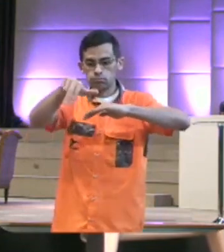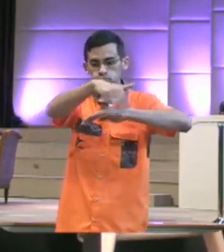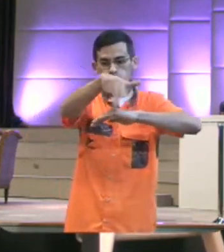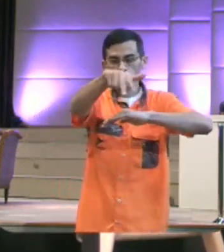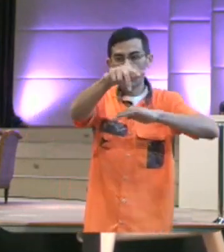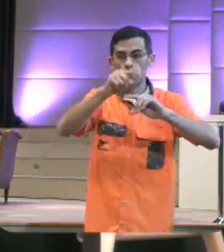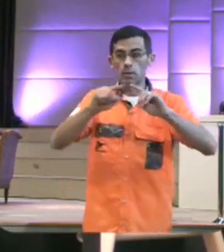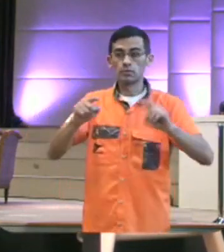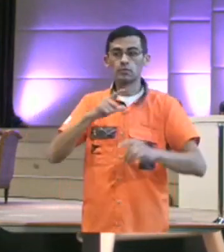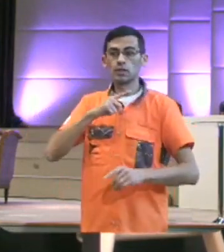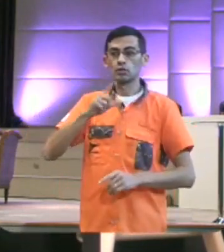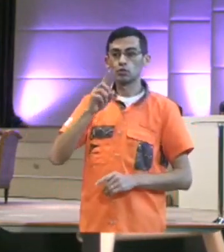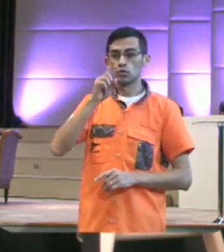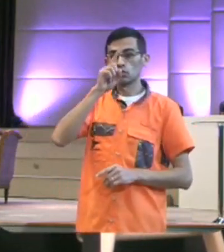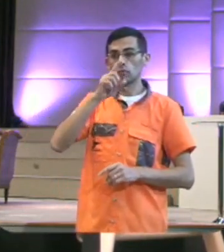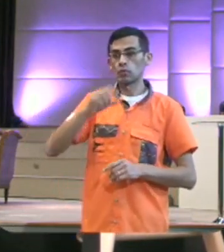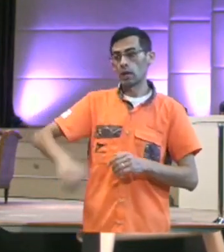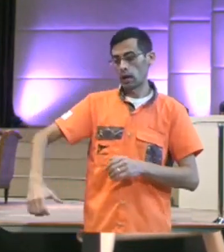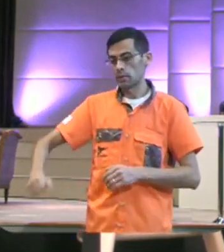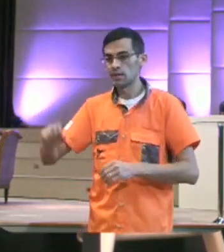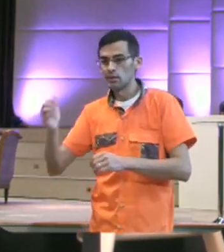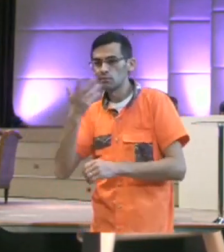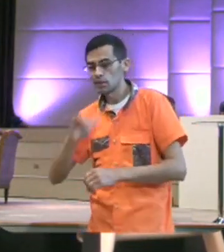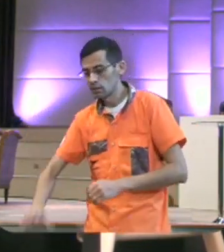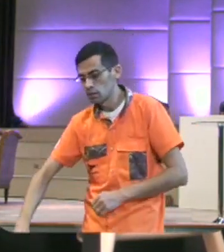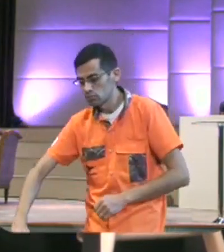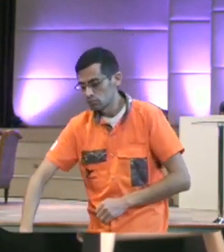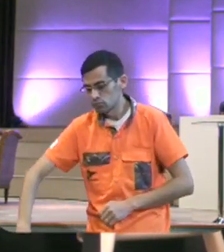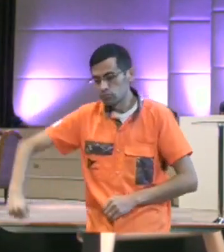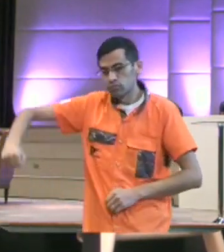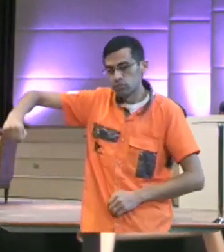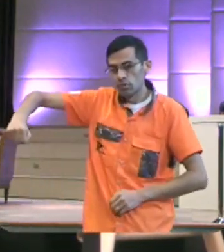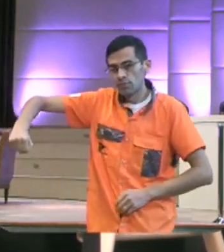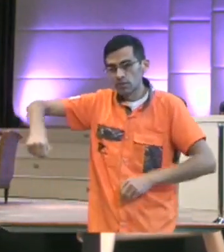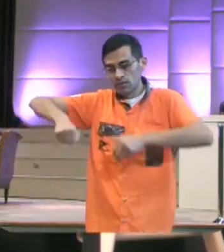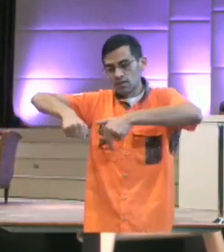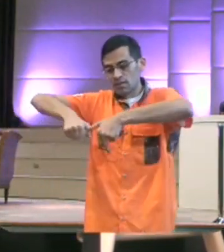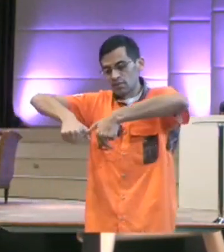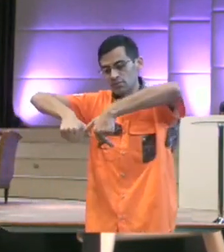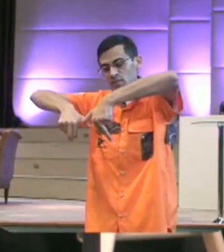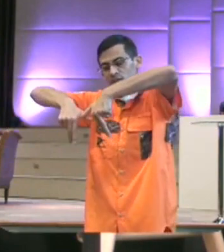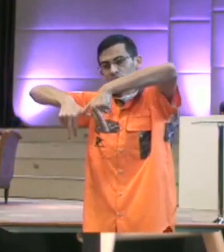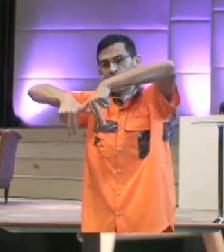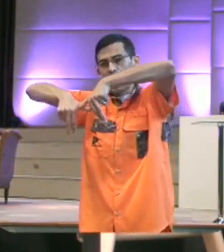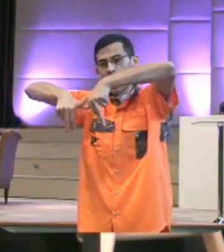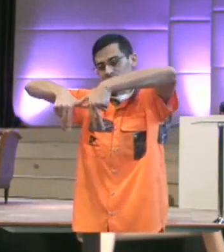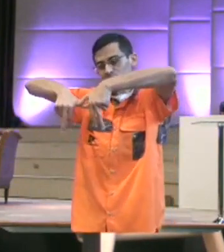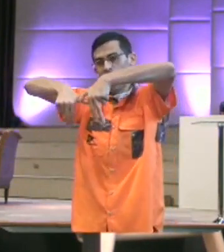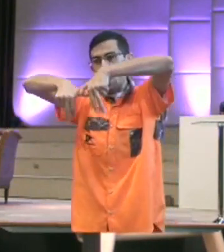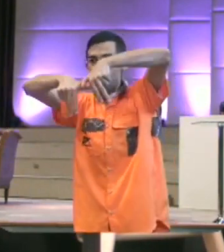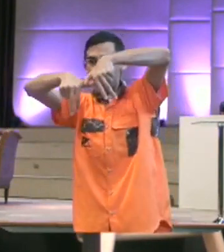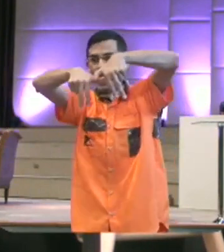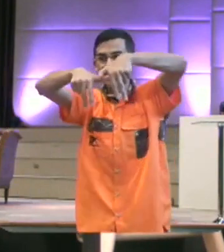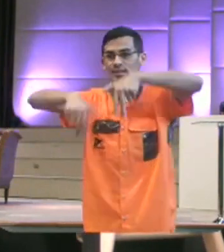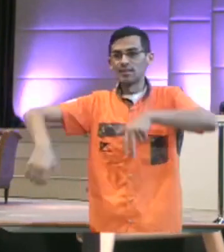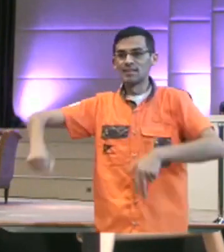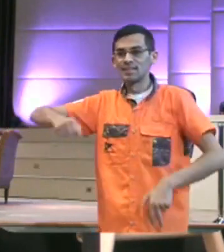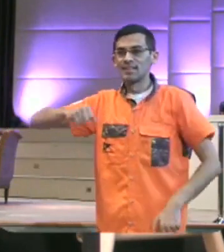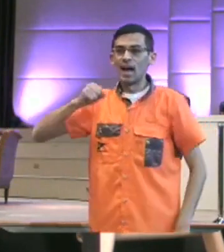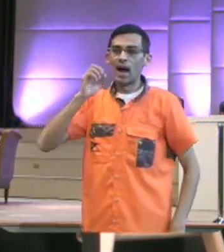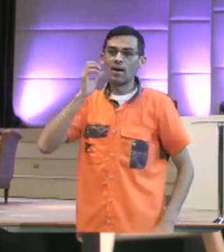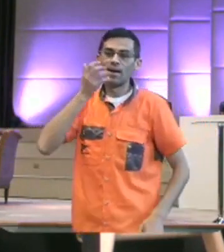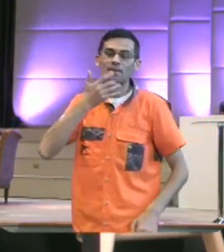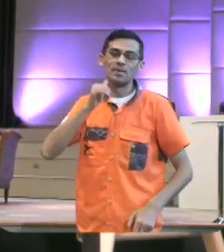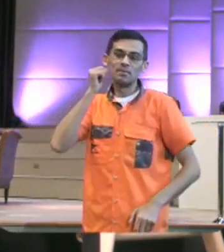ele não teve dúvida, levantou o bracinho da garota, não é? Ela ficou suspensa e ela começou a